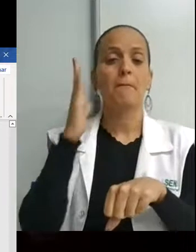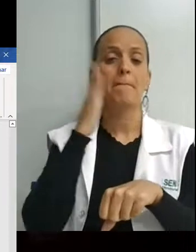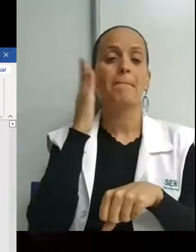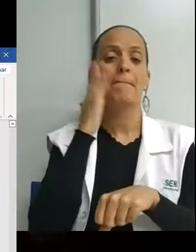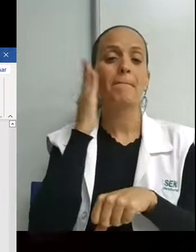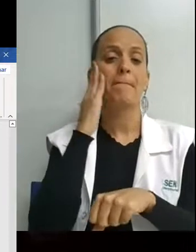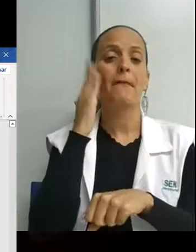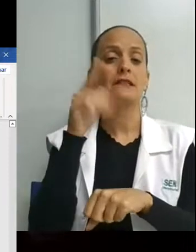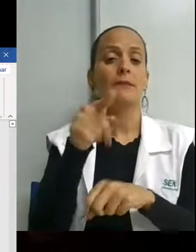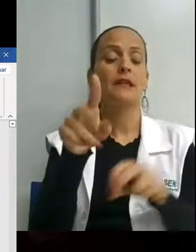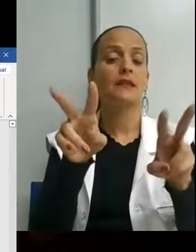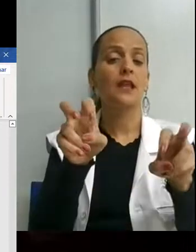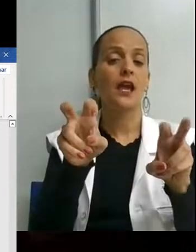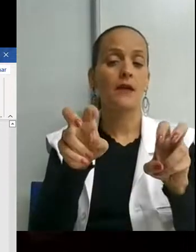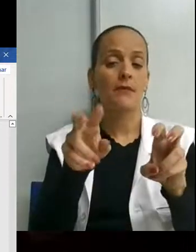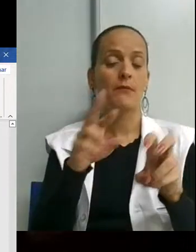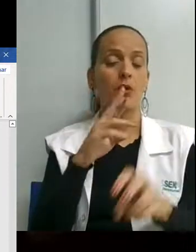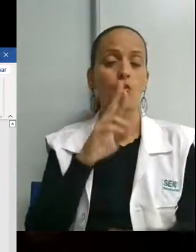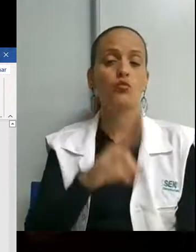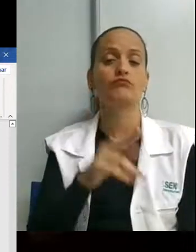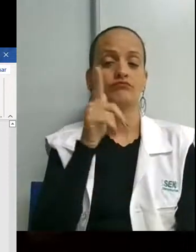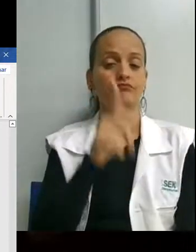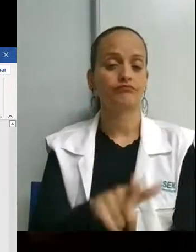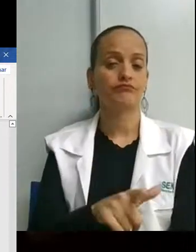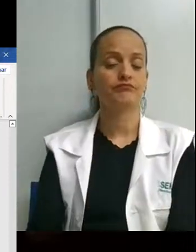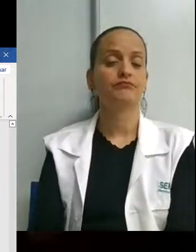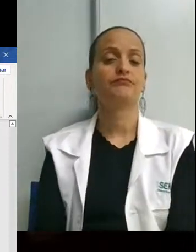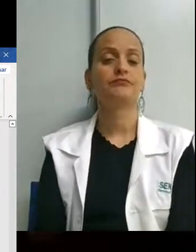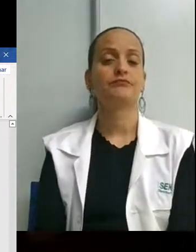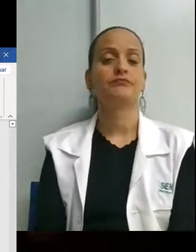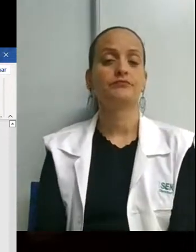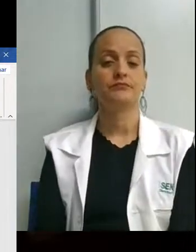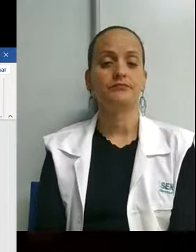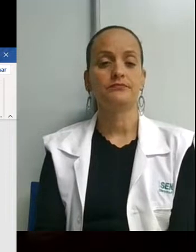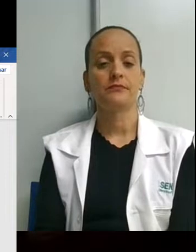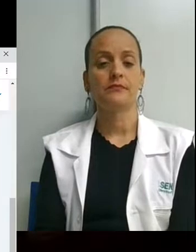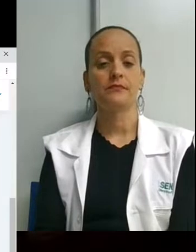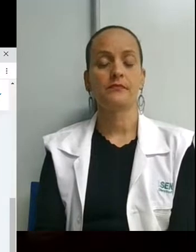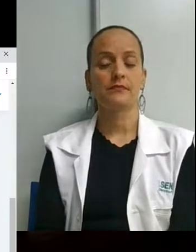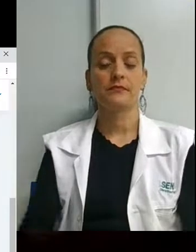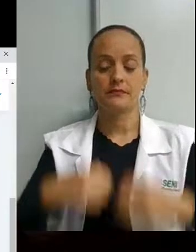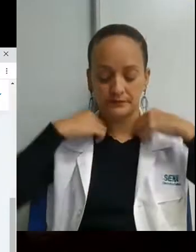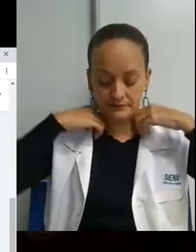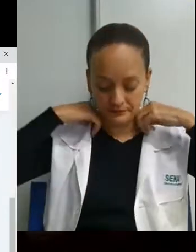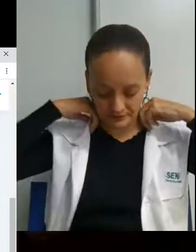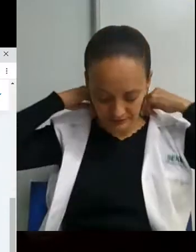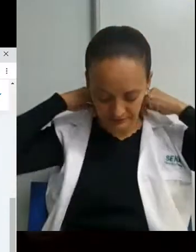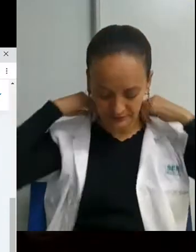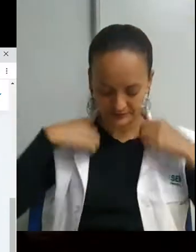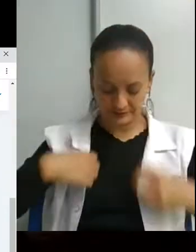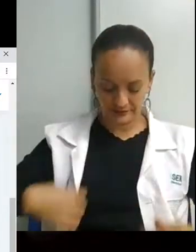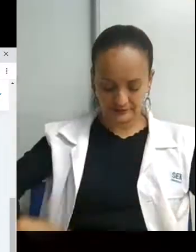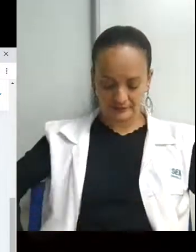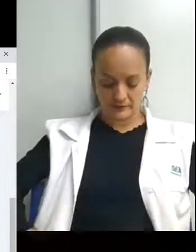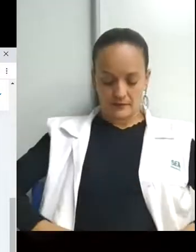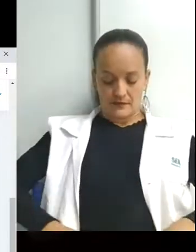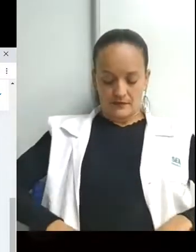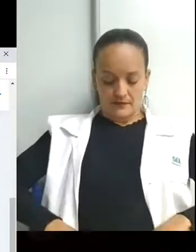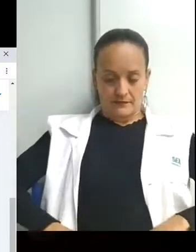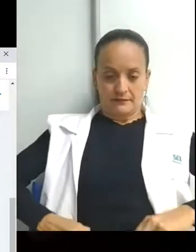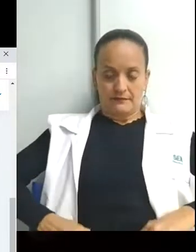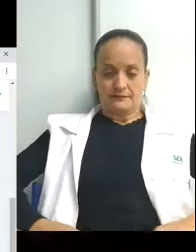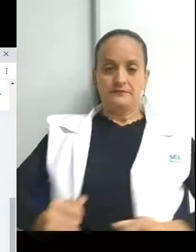preciso para poder responder essa aqui, né? Então, vou aqui, ó, no conteúdo. Lá no desafio 3, ó,